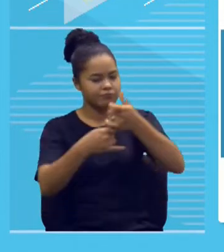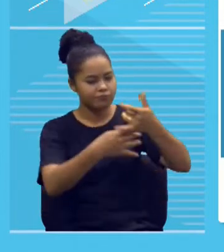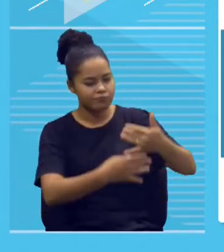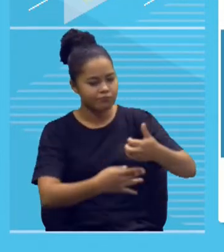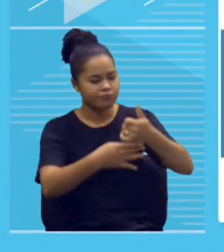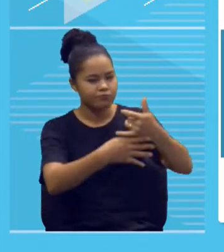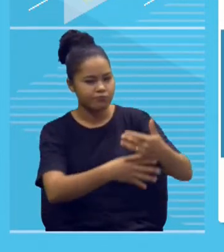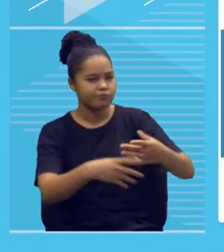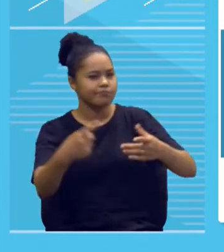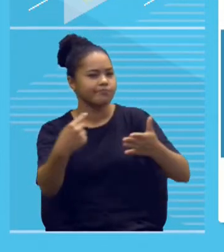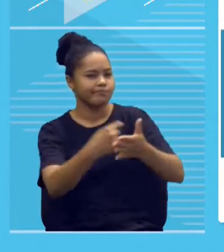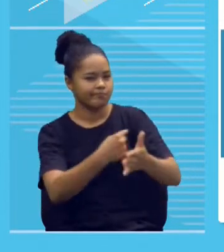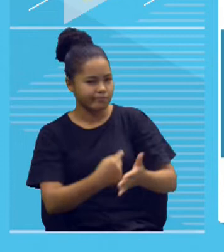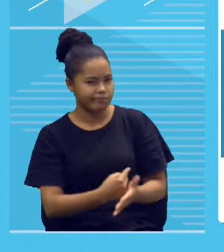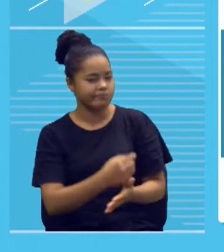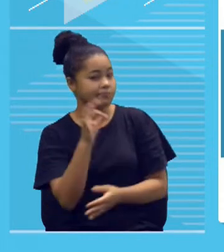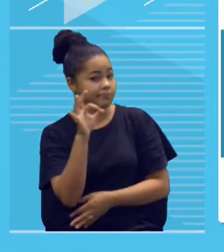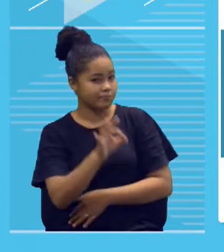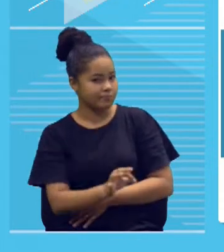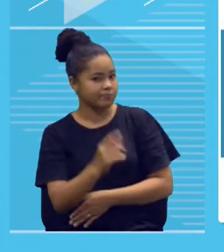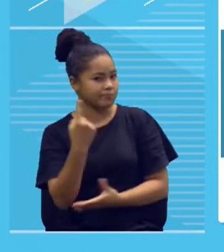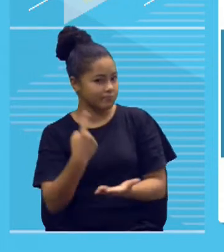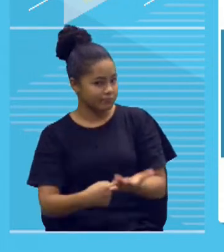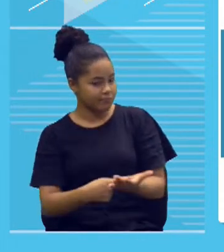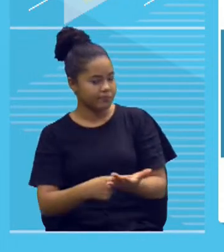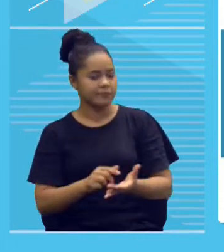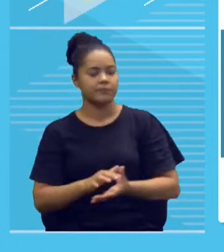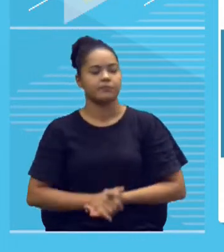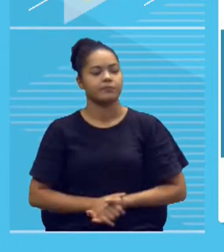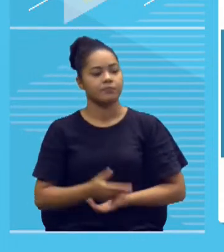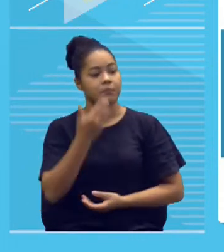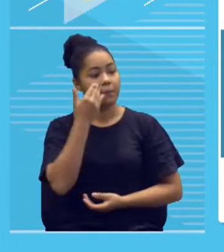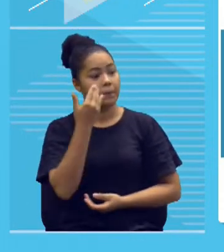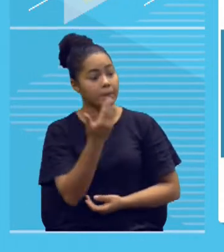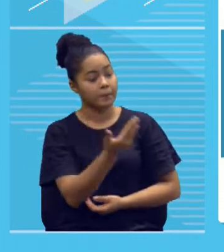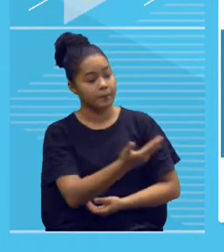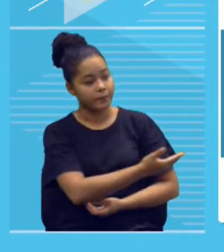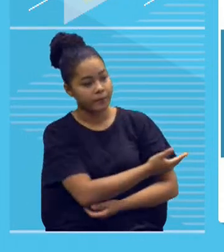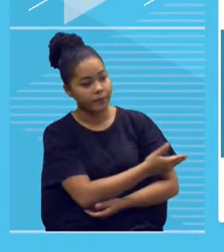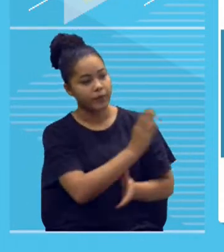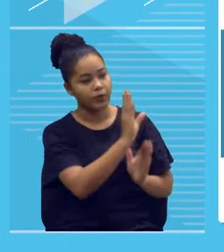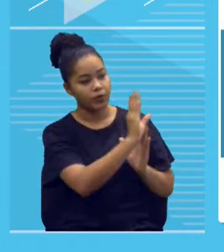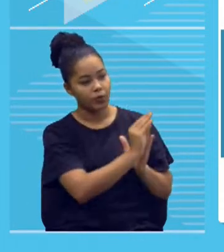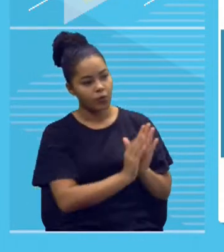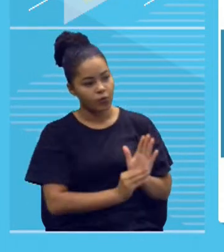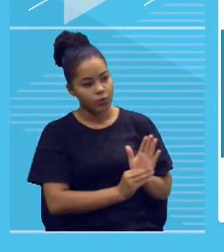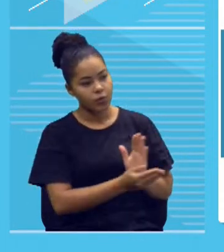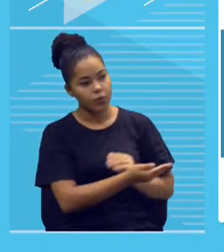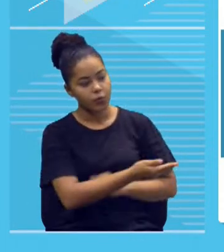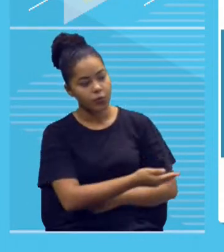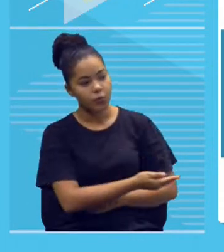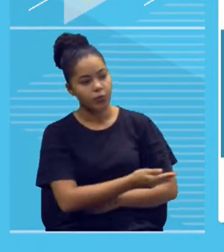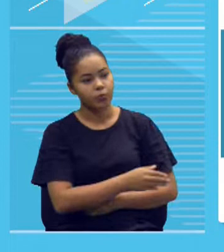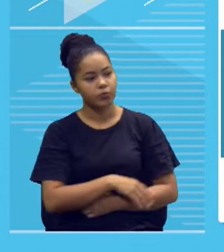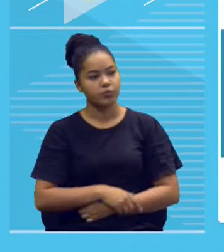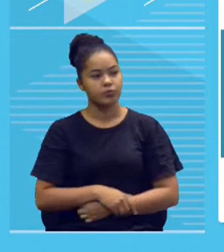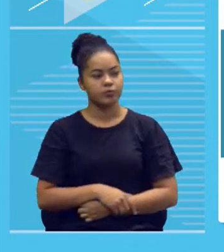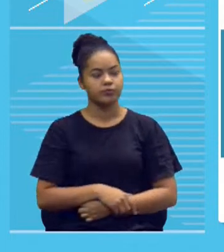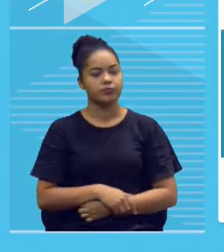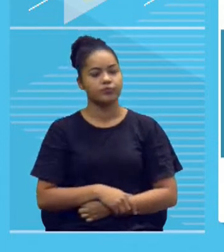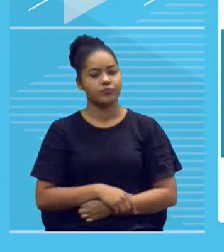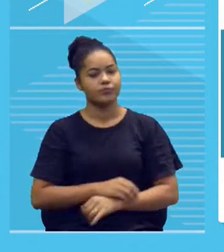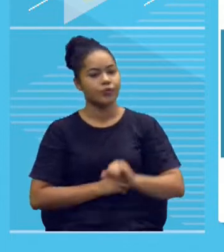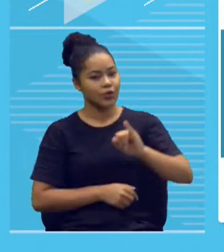vem cá tá aí na telinha de vocês conteúdo matemática financeira sistema de capitalização simples